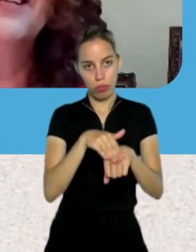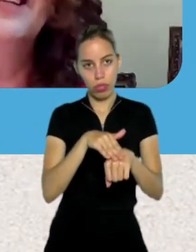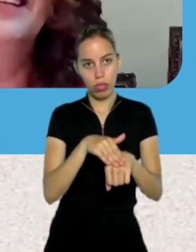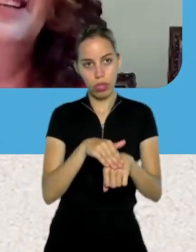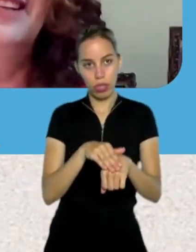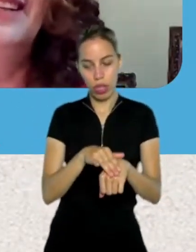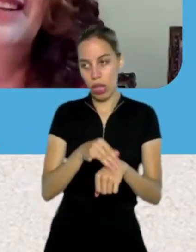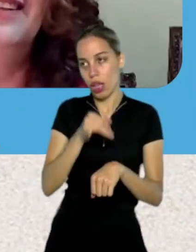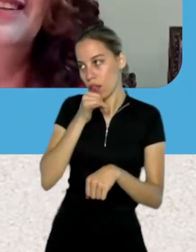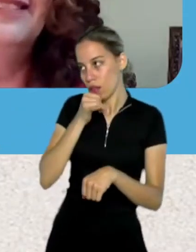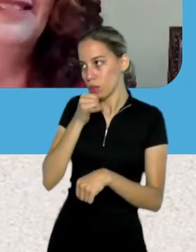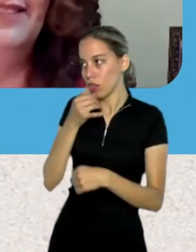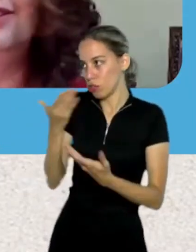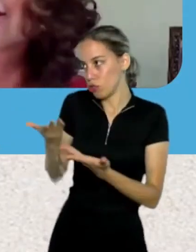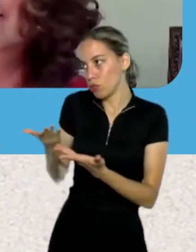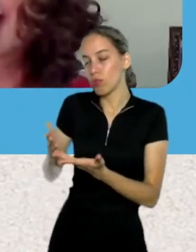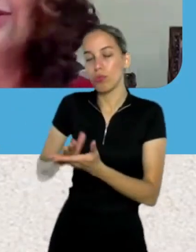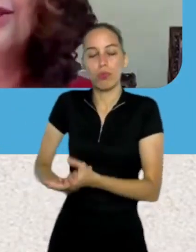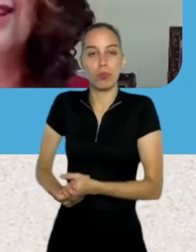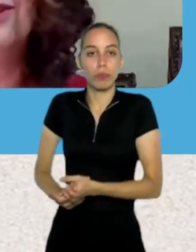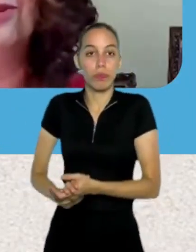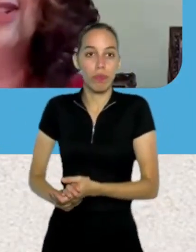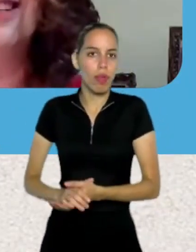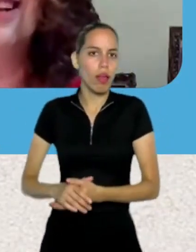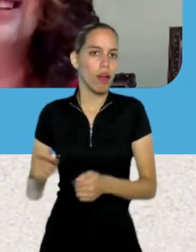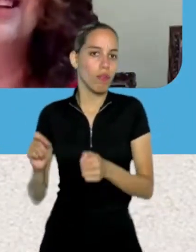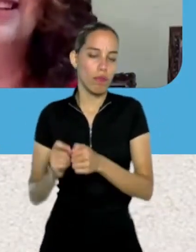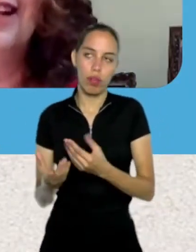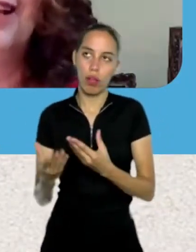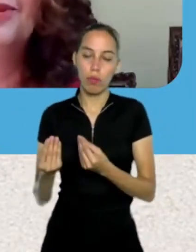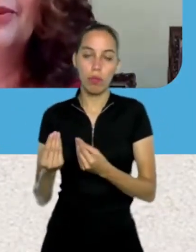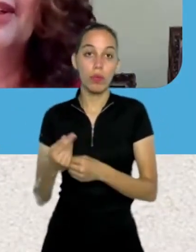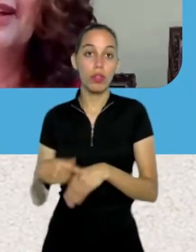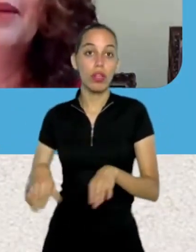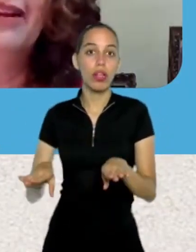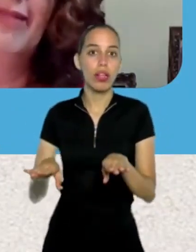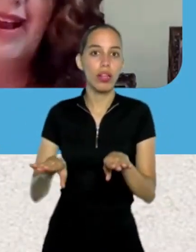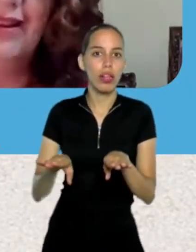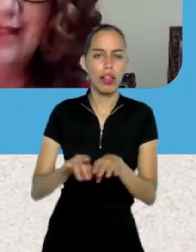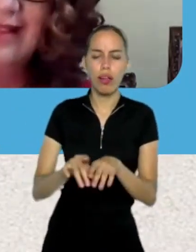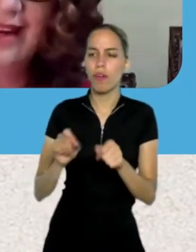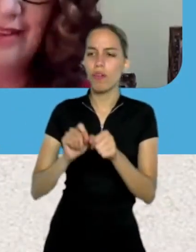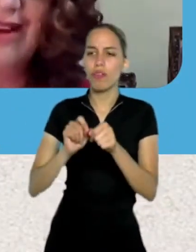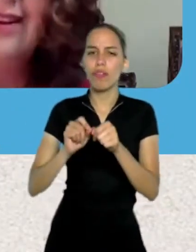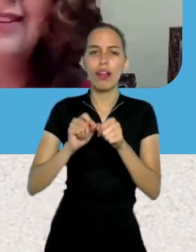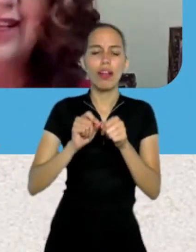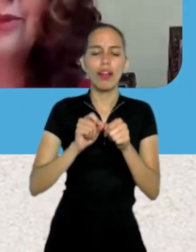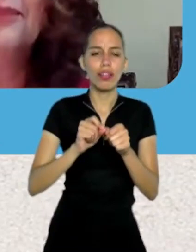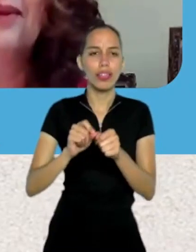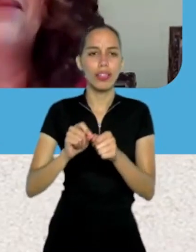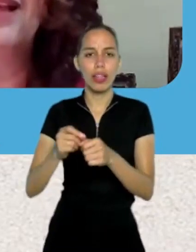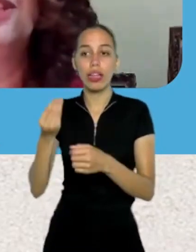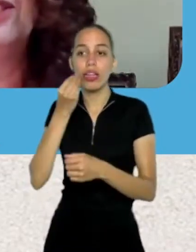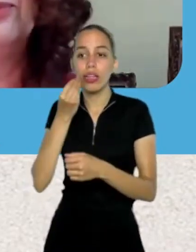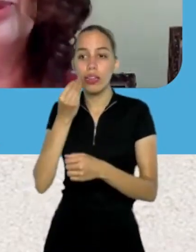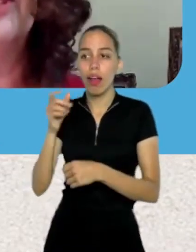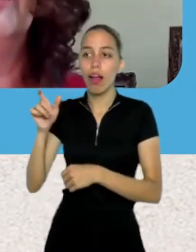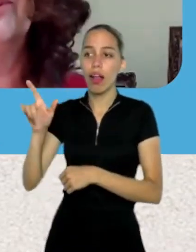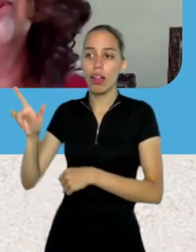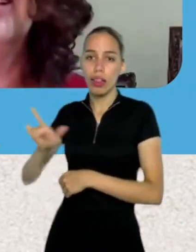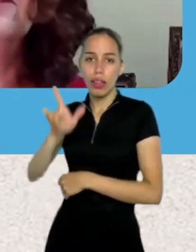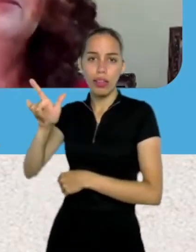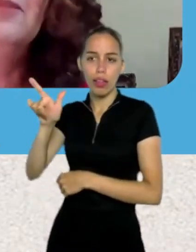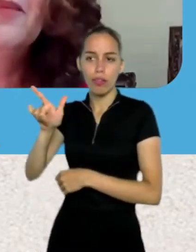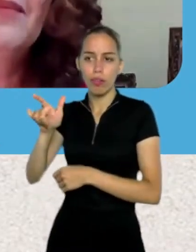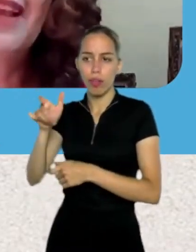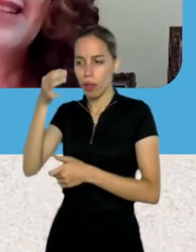muitas, e de diversos setores da literatura, né, para tentar levar a literatura para mais gente